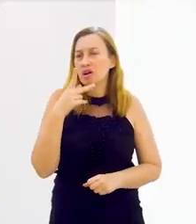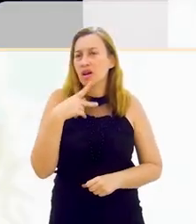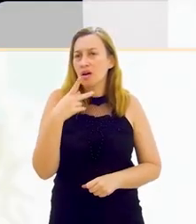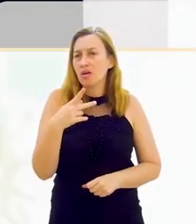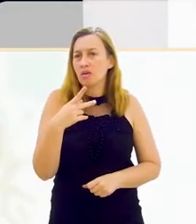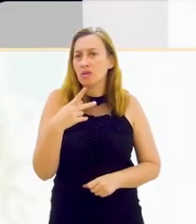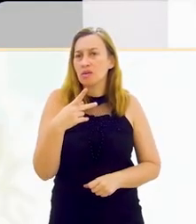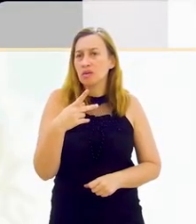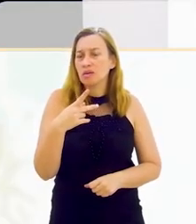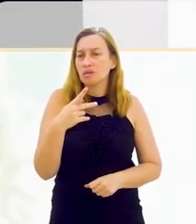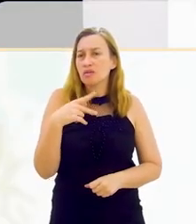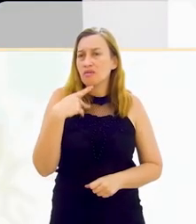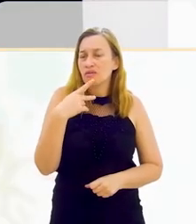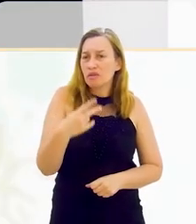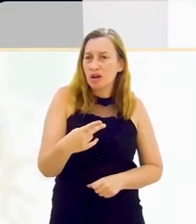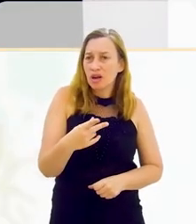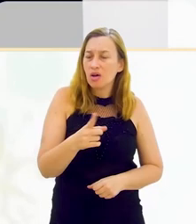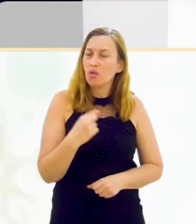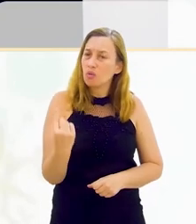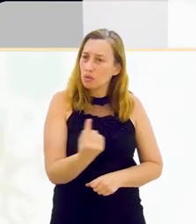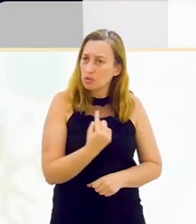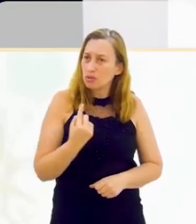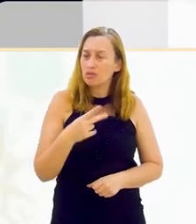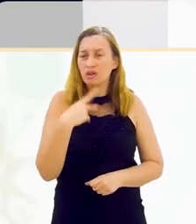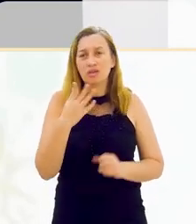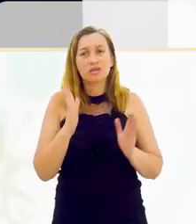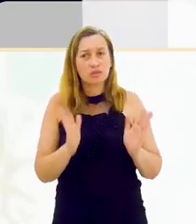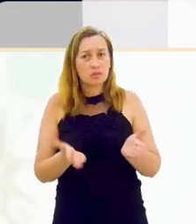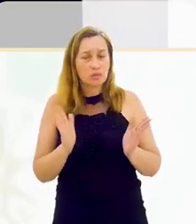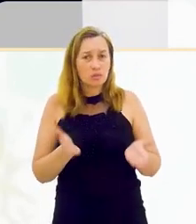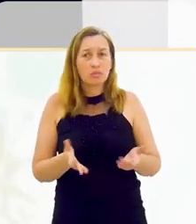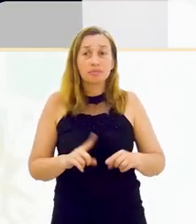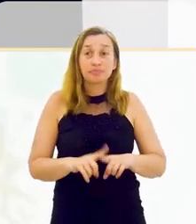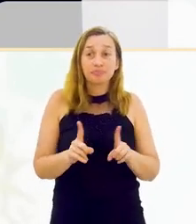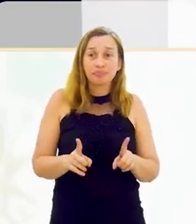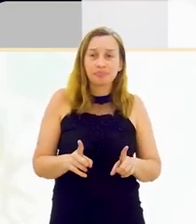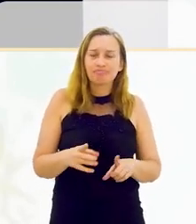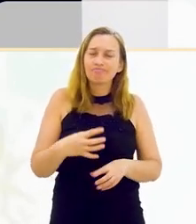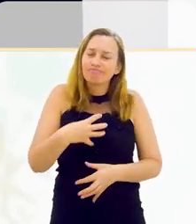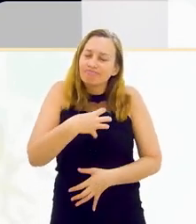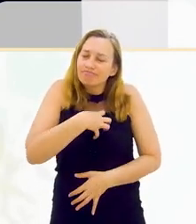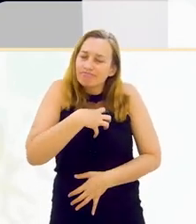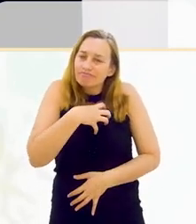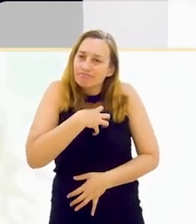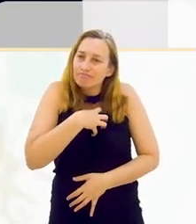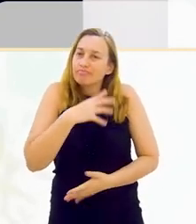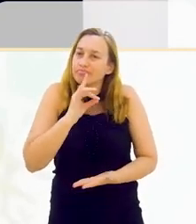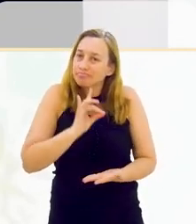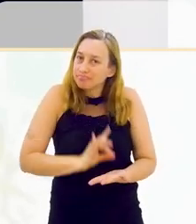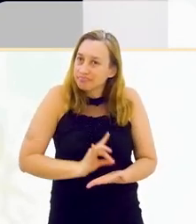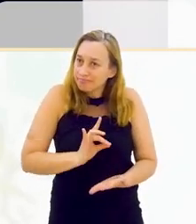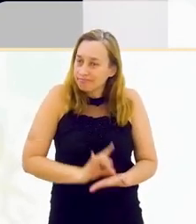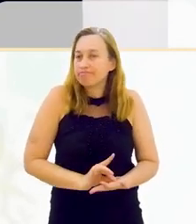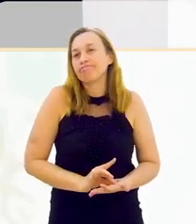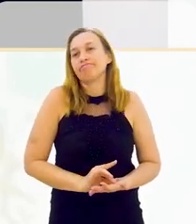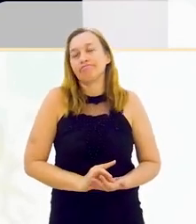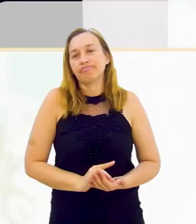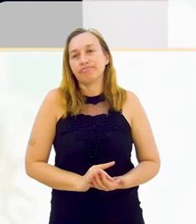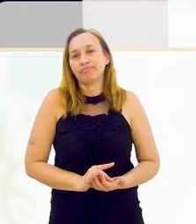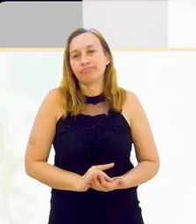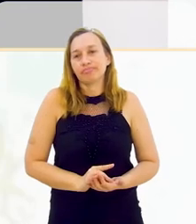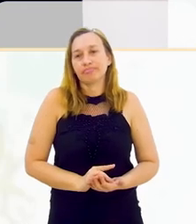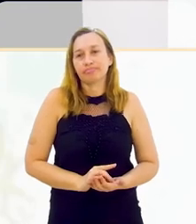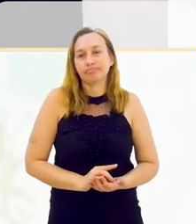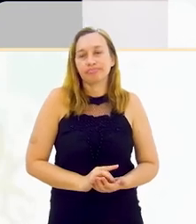vamos dizer assim, consiga falar como nós estamos falando agora, mas sim sentir de